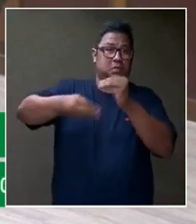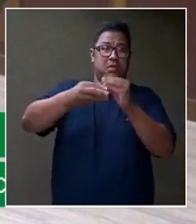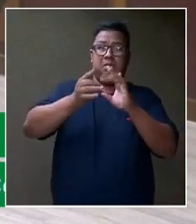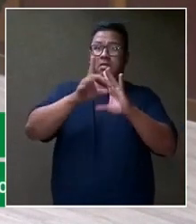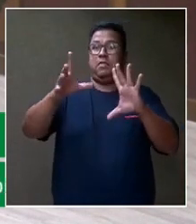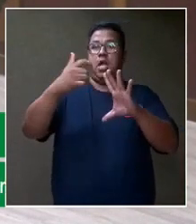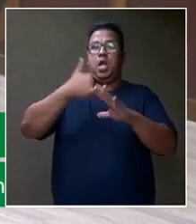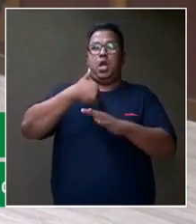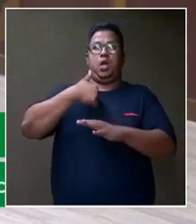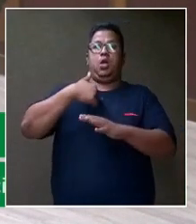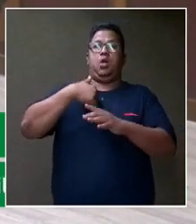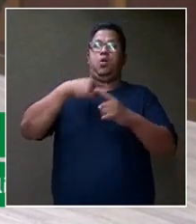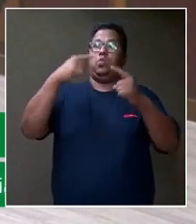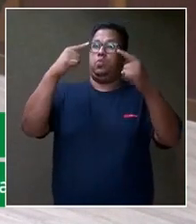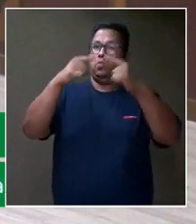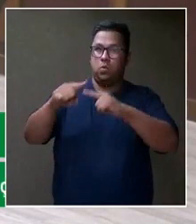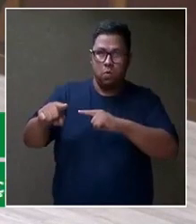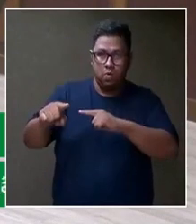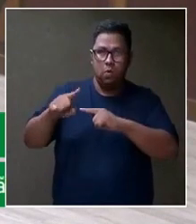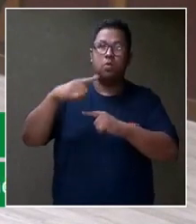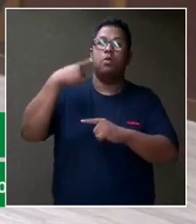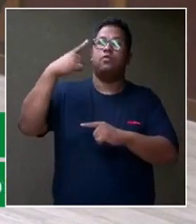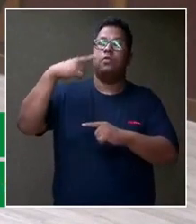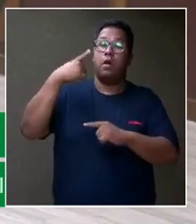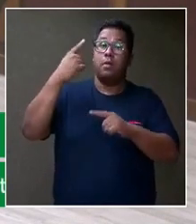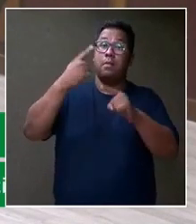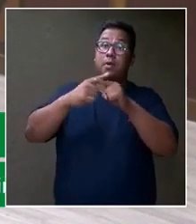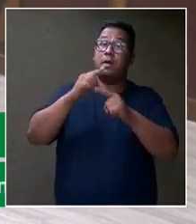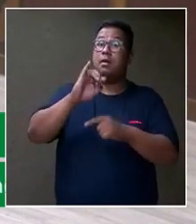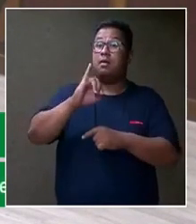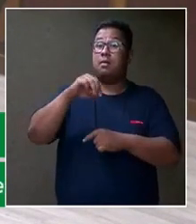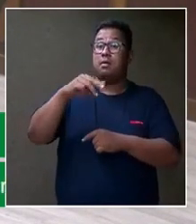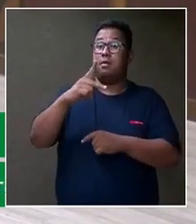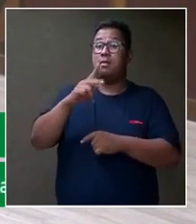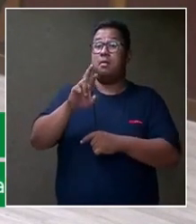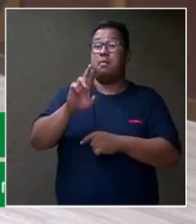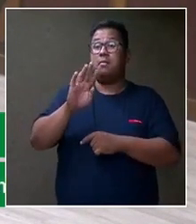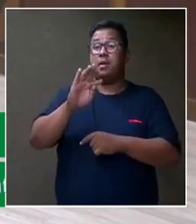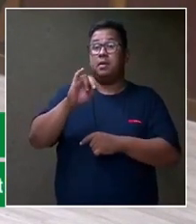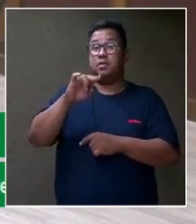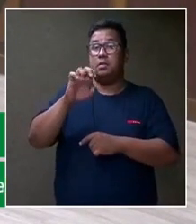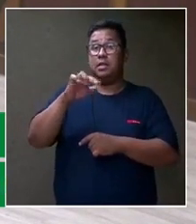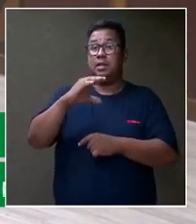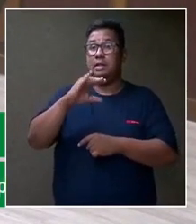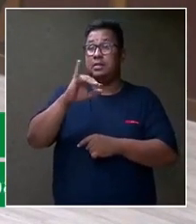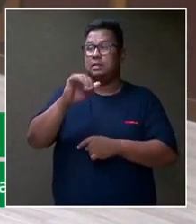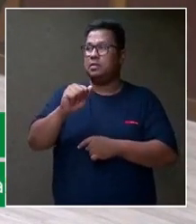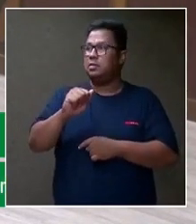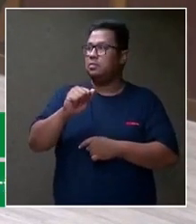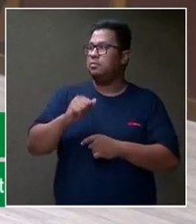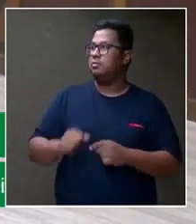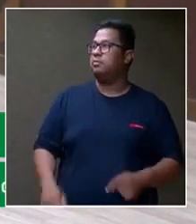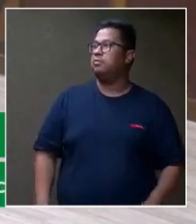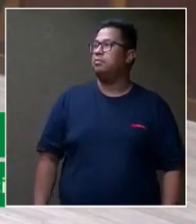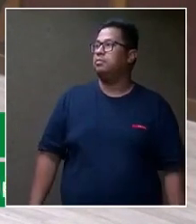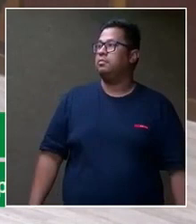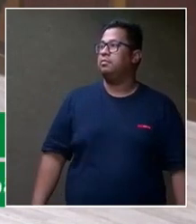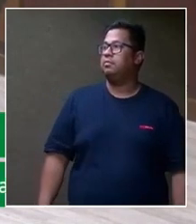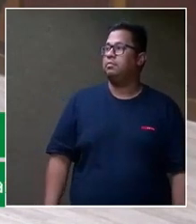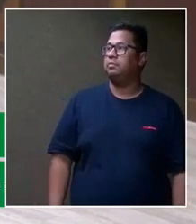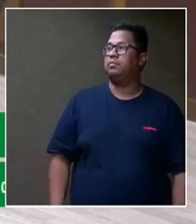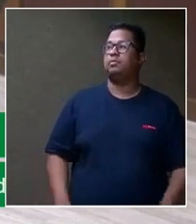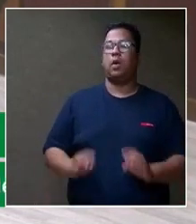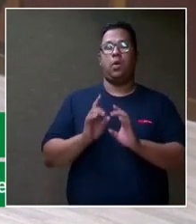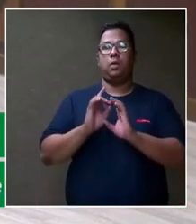Eu estou indeferindo a pergunta do advogado pela impertinência. O senhor tem mais alguma pergunta, doutor sim, Johnny? Sim, sim, excelência. Fique